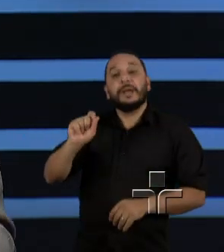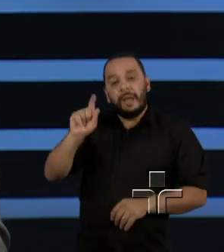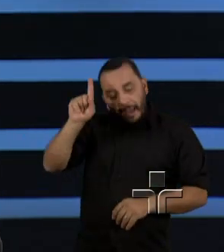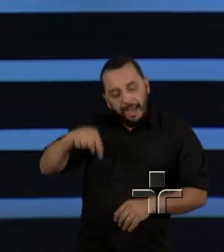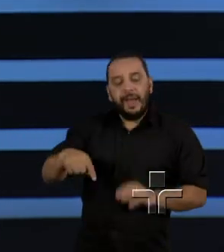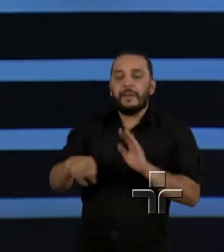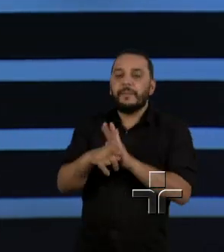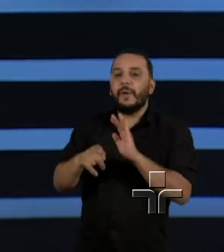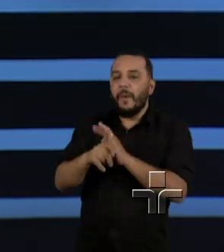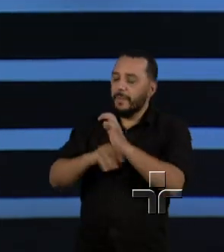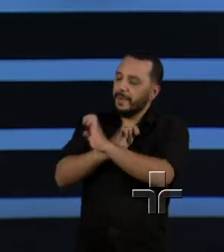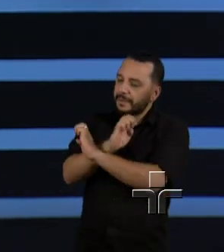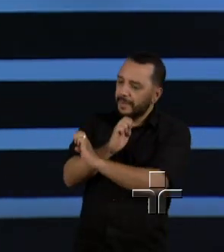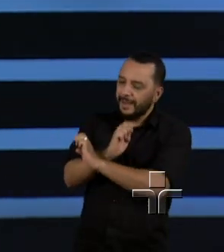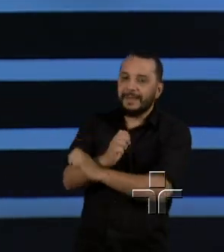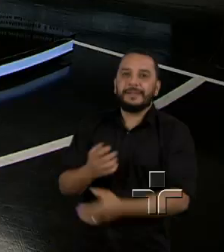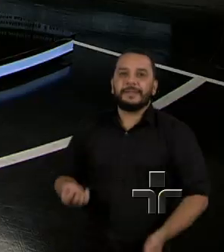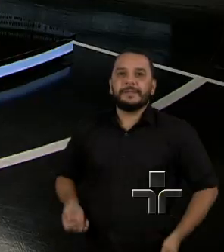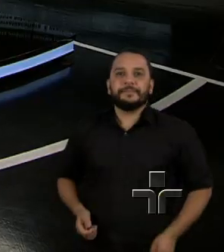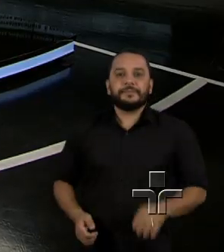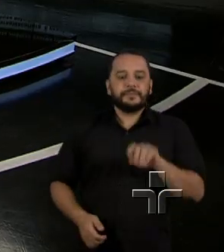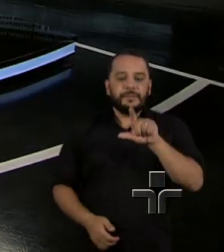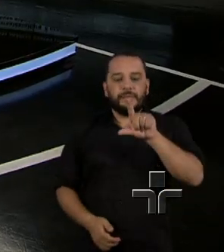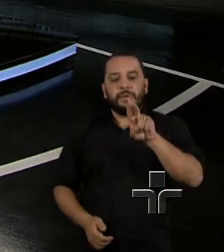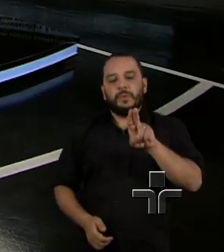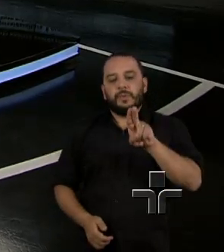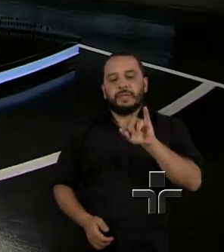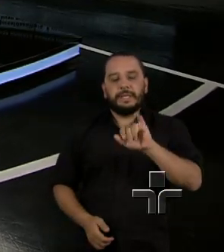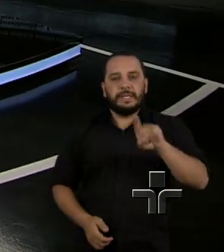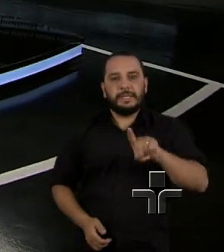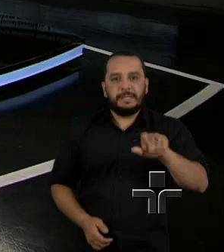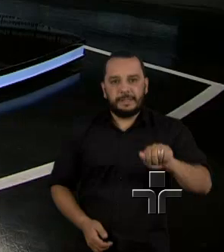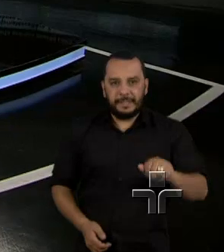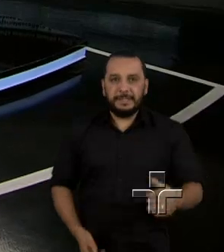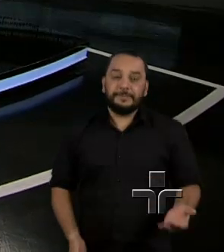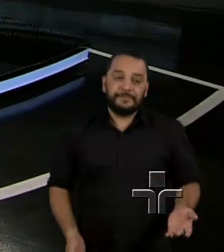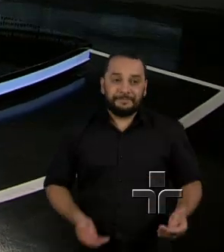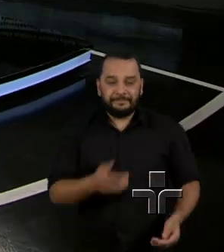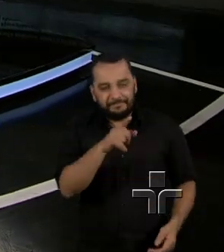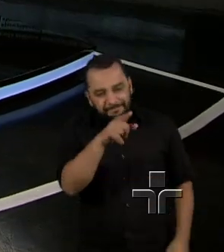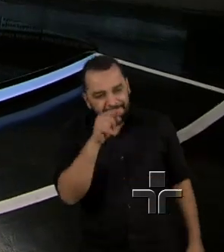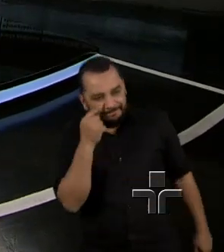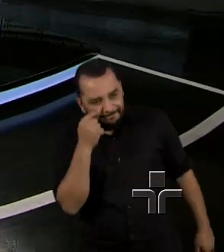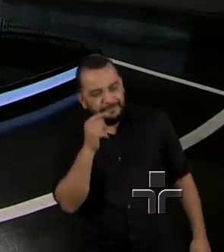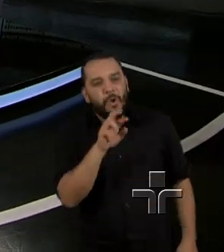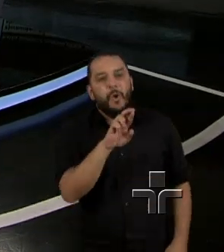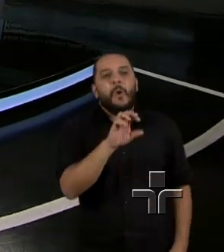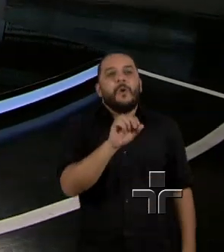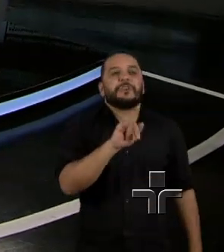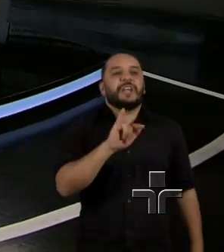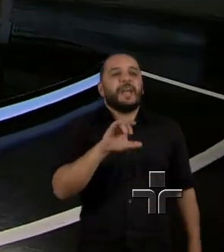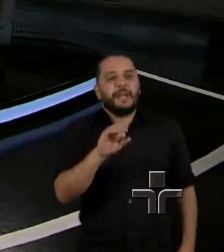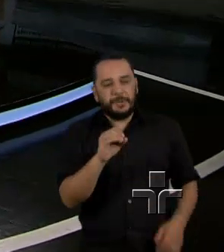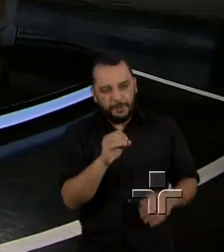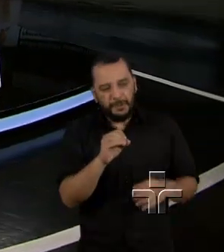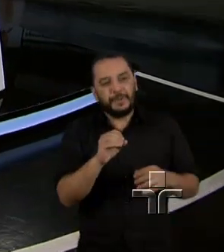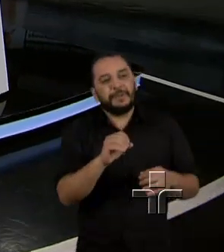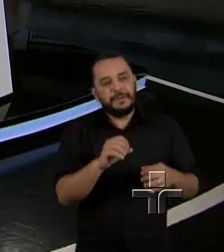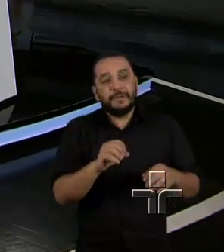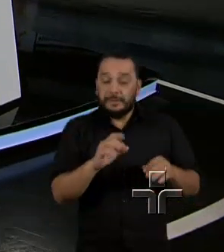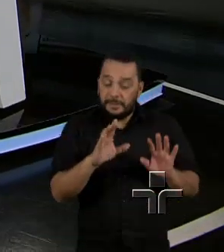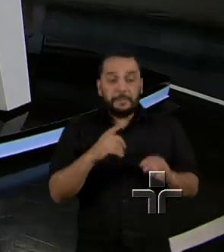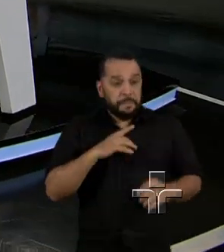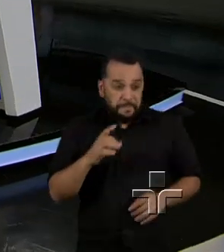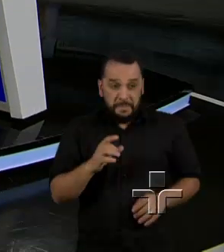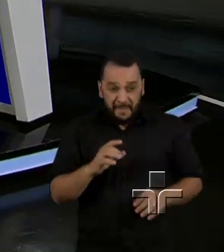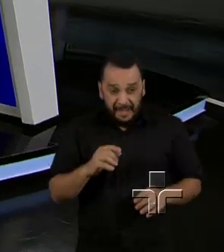em tecnologia. Luísa? Bom, eu vou aqui no Rogério e na Carla, que o Rogério diz que somente tem medo